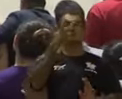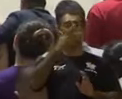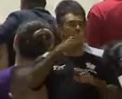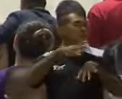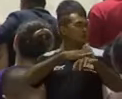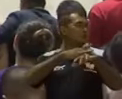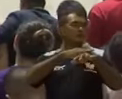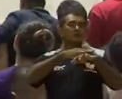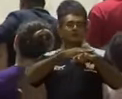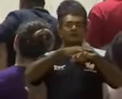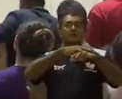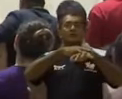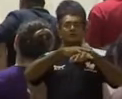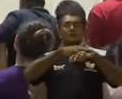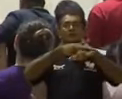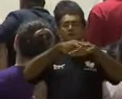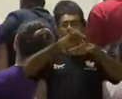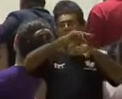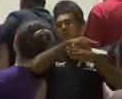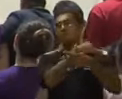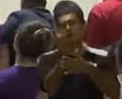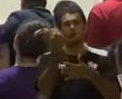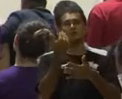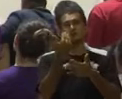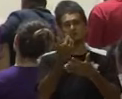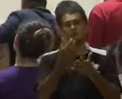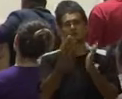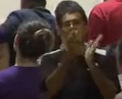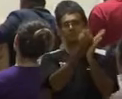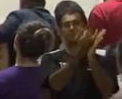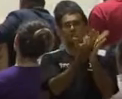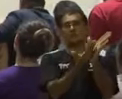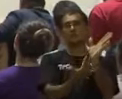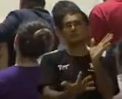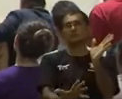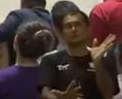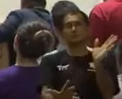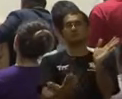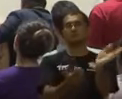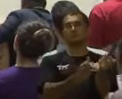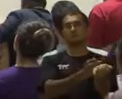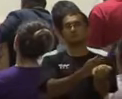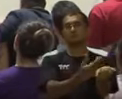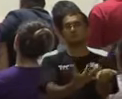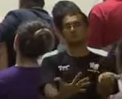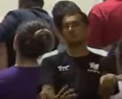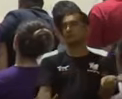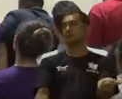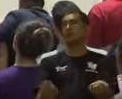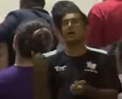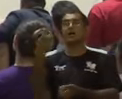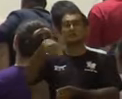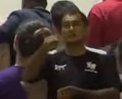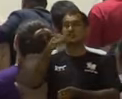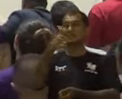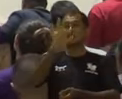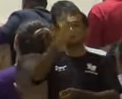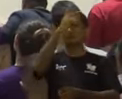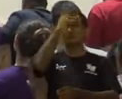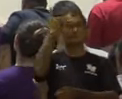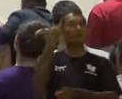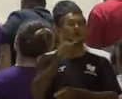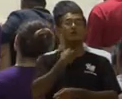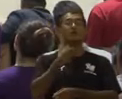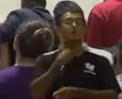E eu trouxe elas hoje aqui, porque elas não podem sair daqui, voltarem para a